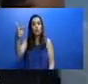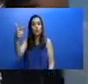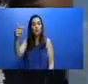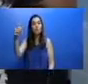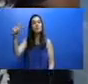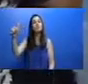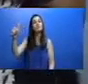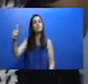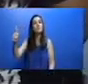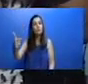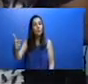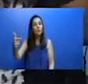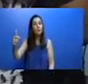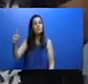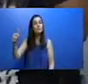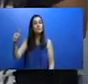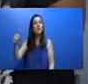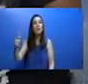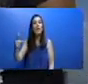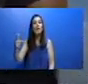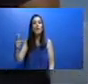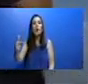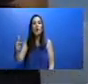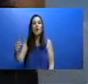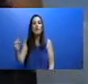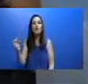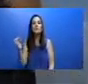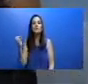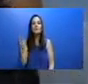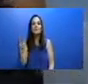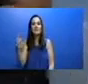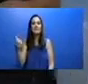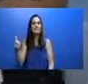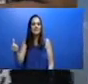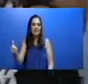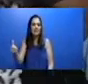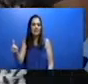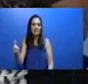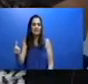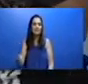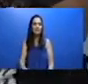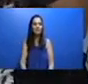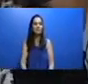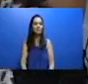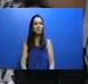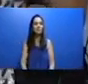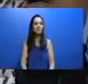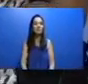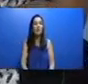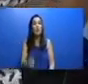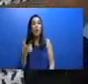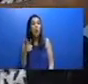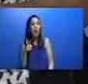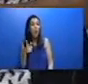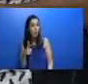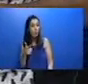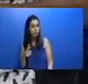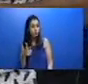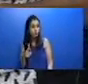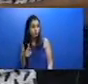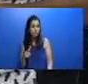mais 12 igual a 36. 3 dúzias de copos. Ou, lá na